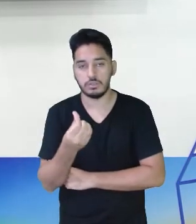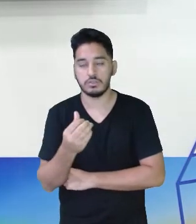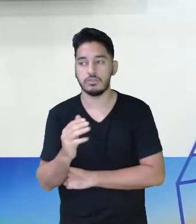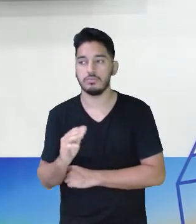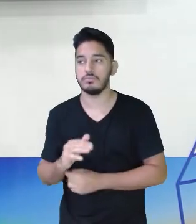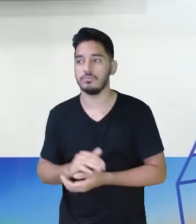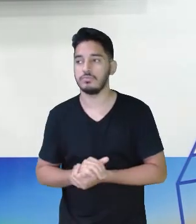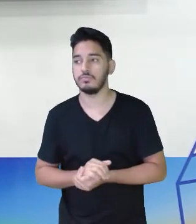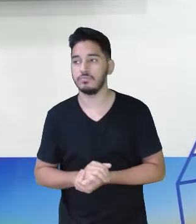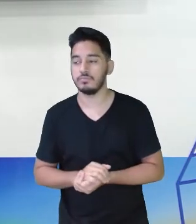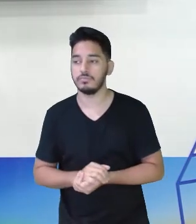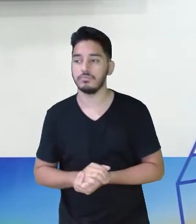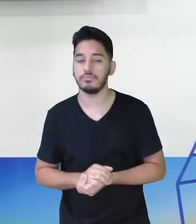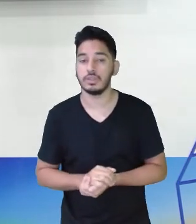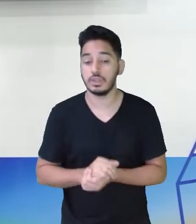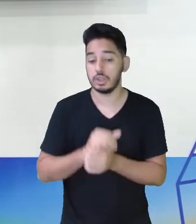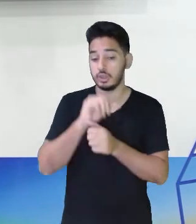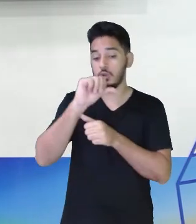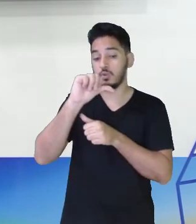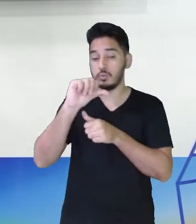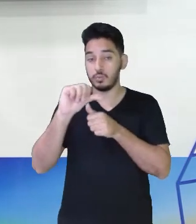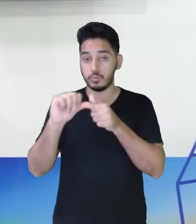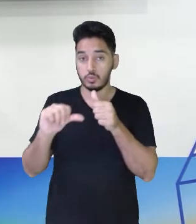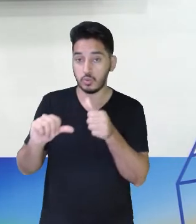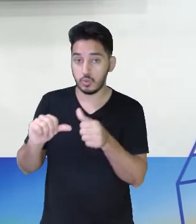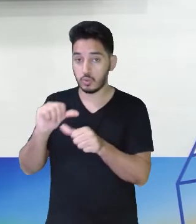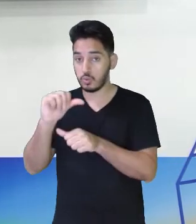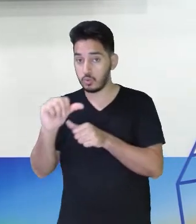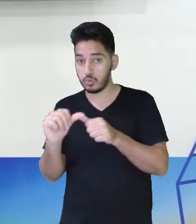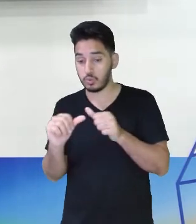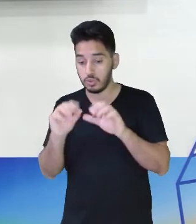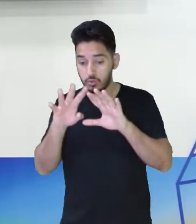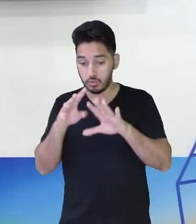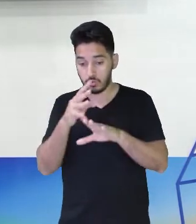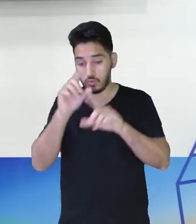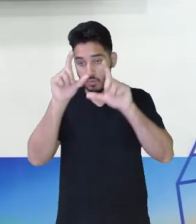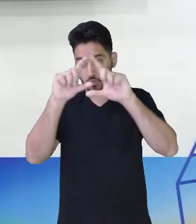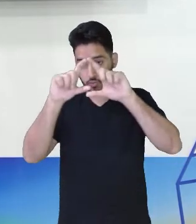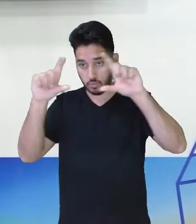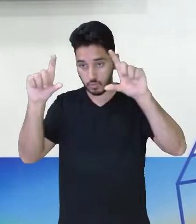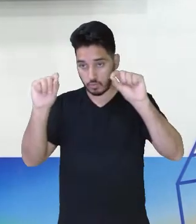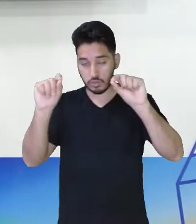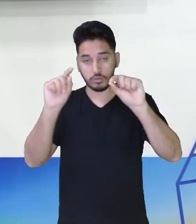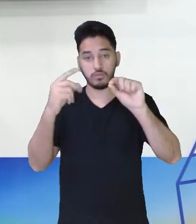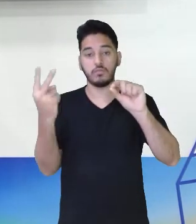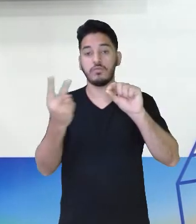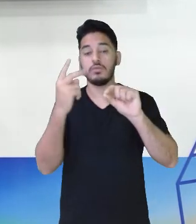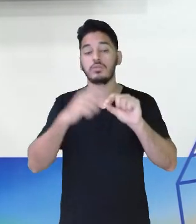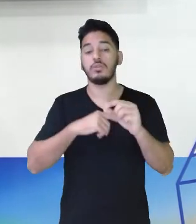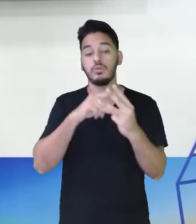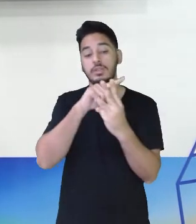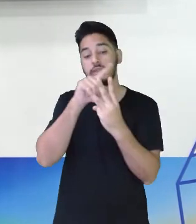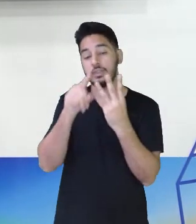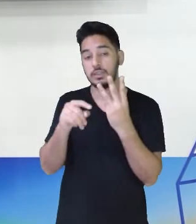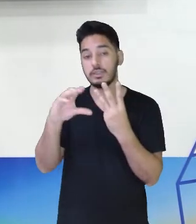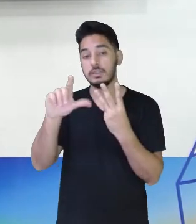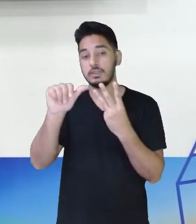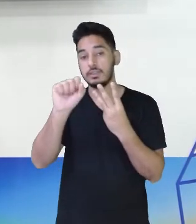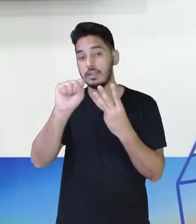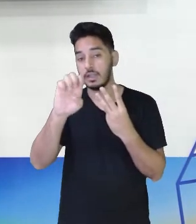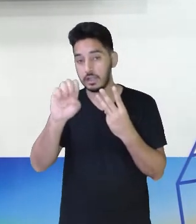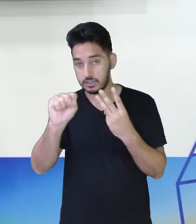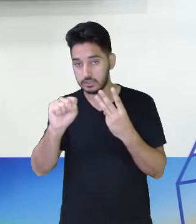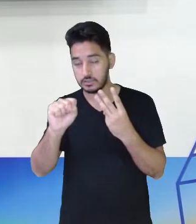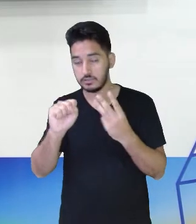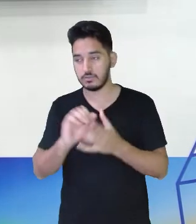5.023.456. Isso colocando num quadro de valor e lugar onde eu tenho 3 classes aí, tá? Presta